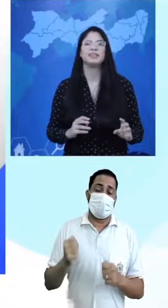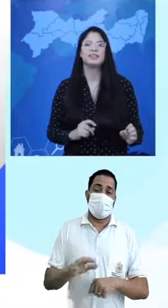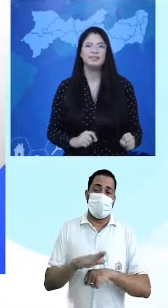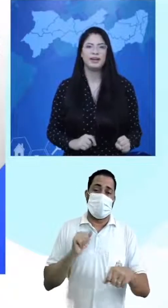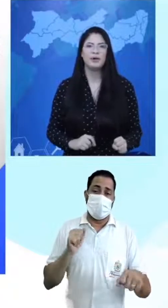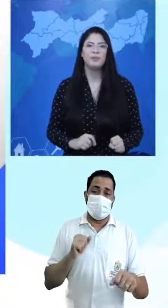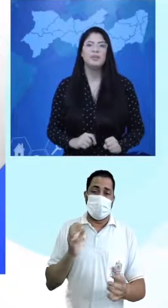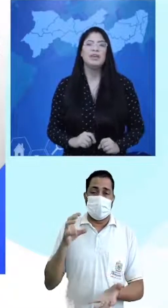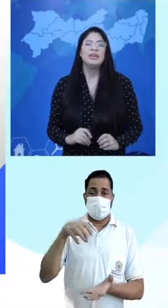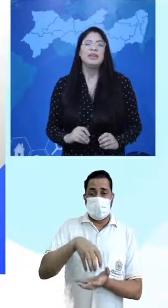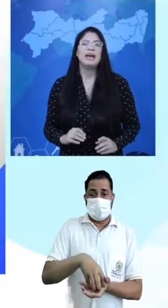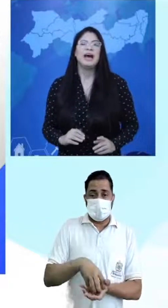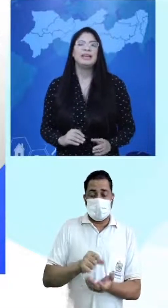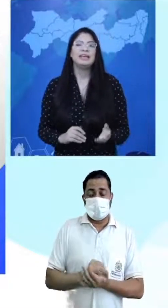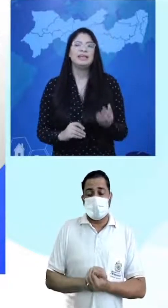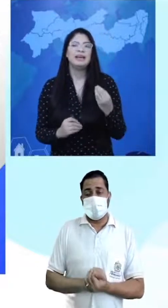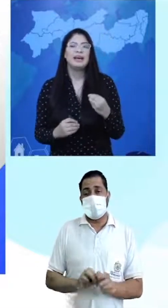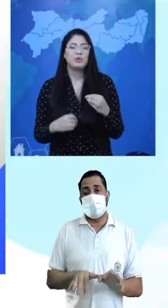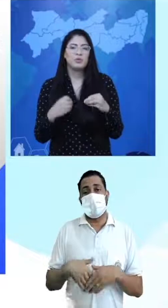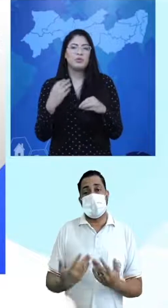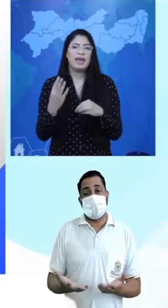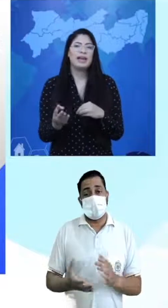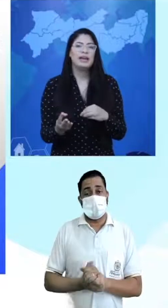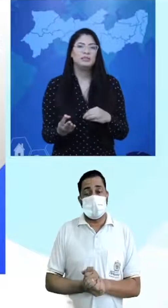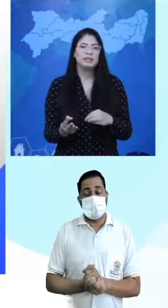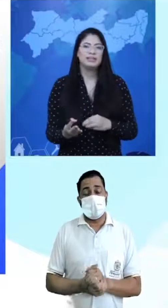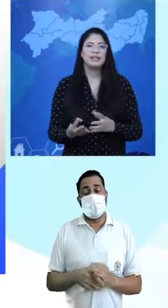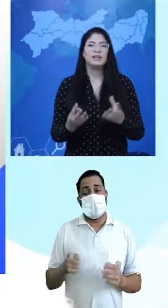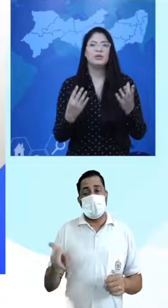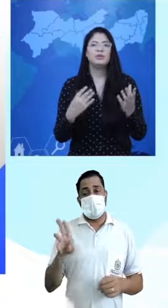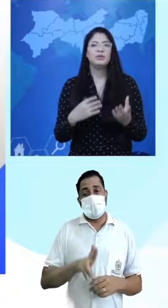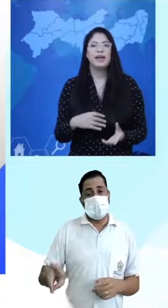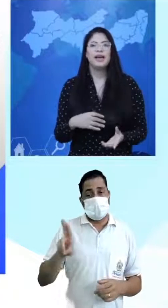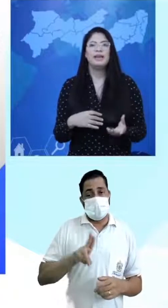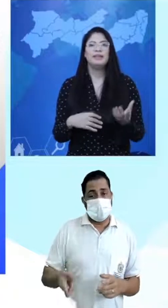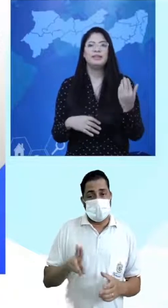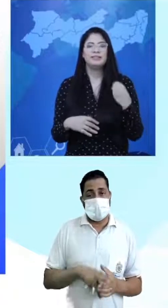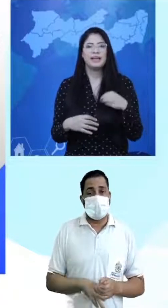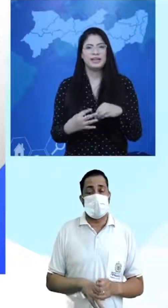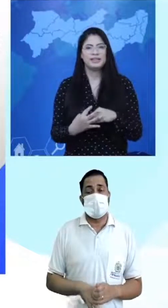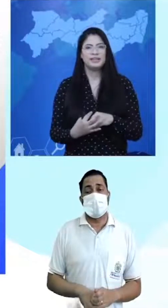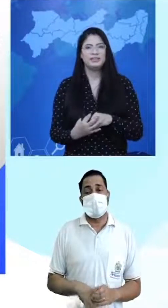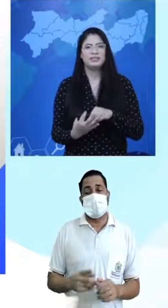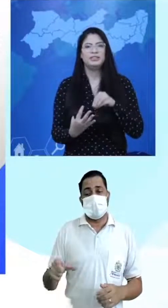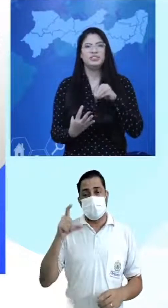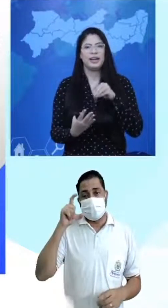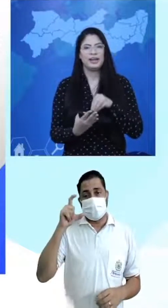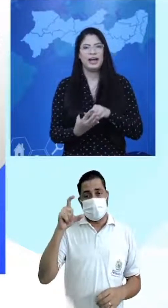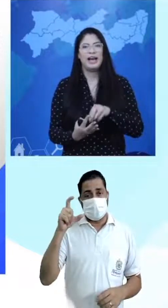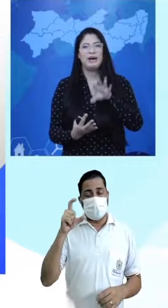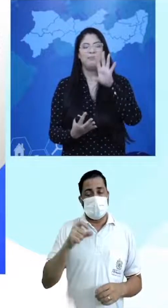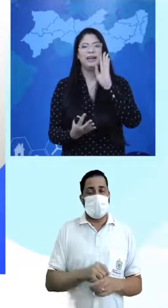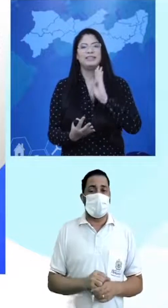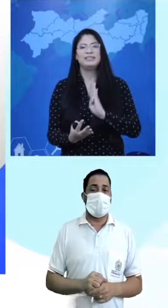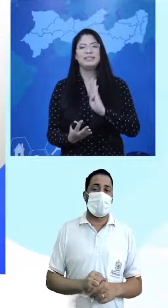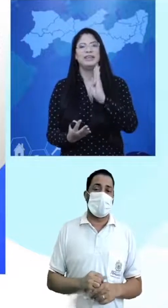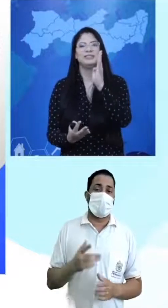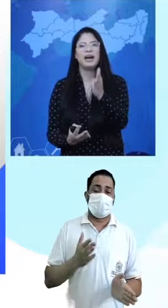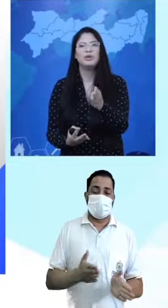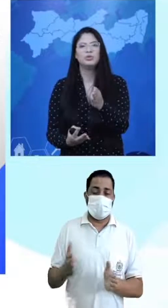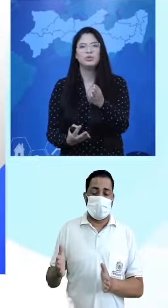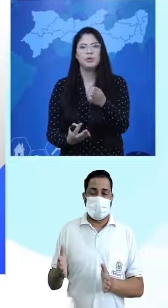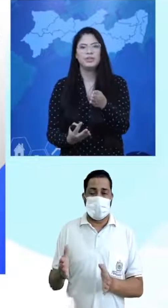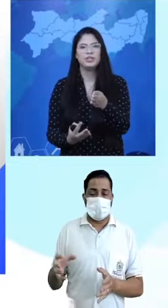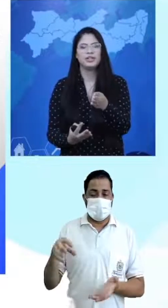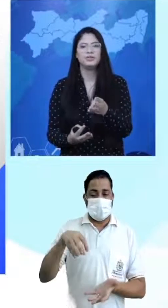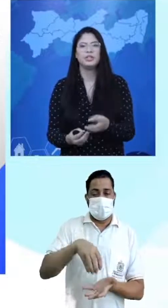perspectiva central. E aí, ela é utilizada quando é interessante destacar a parte